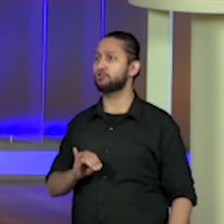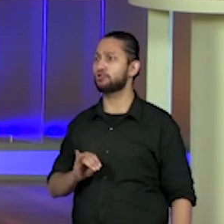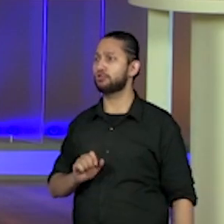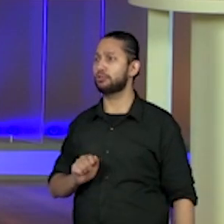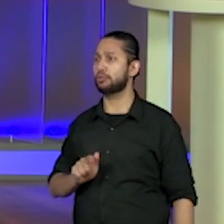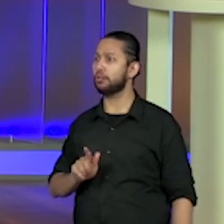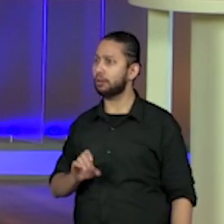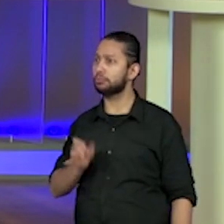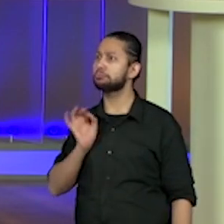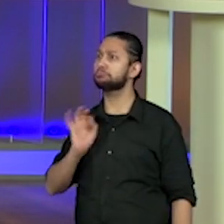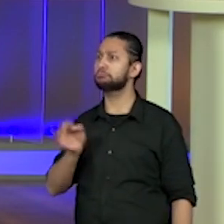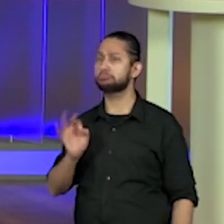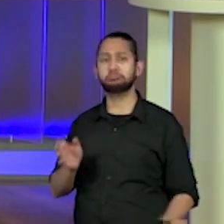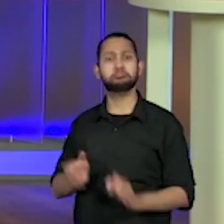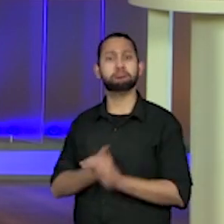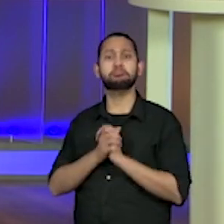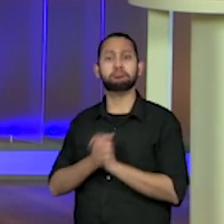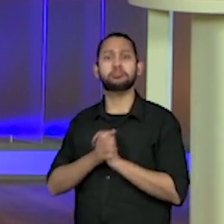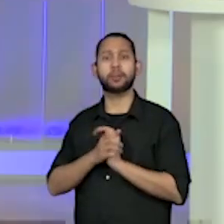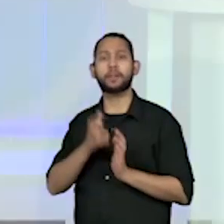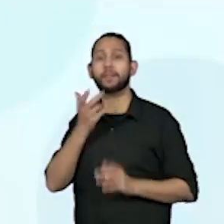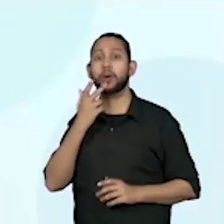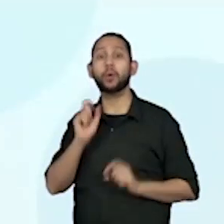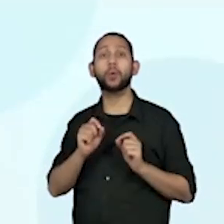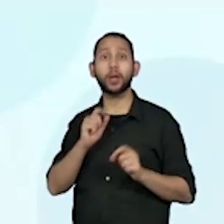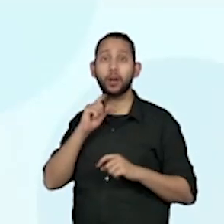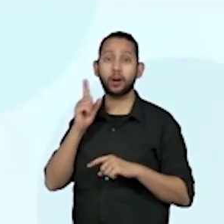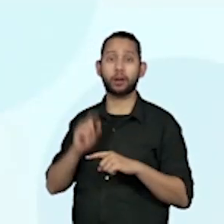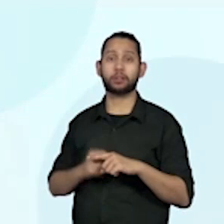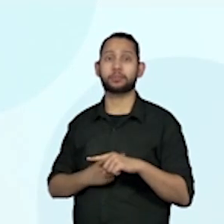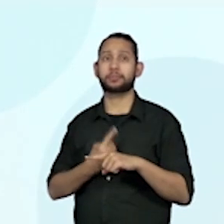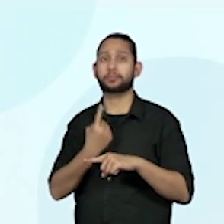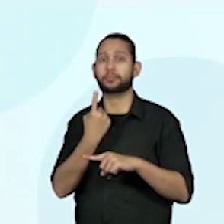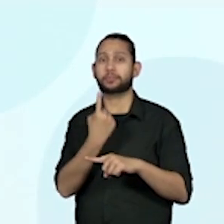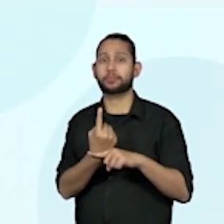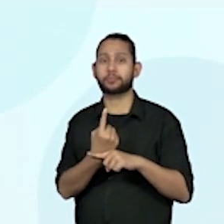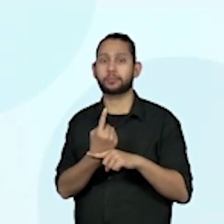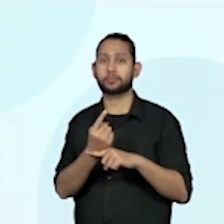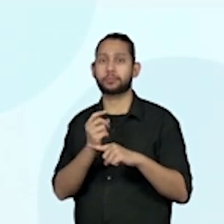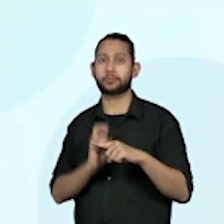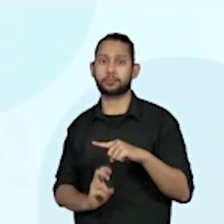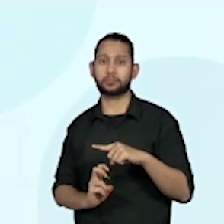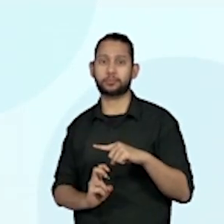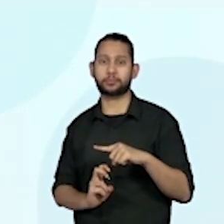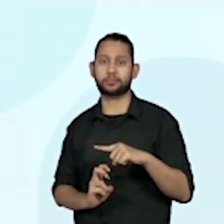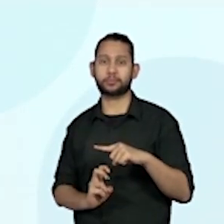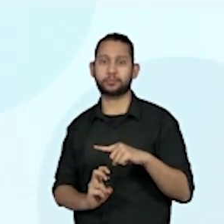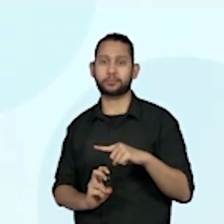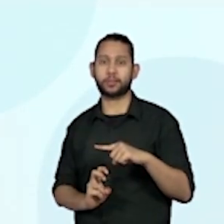Tiago, muito bem. Todos estão falando que é assim 1/5, que a representação seria